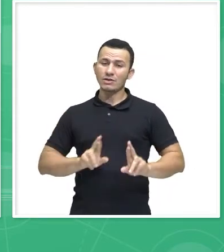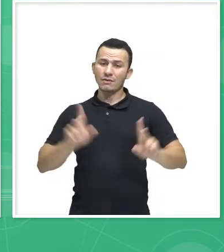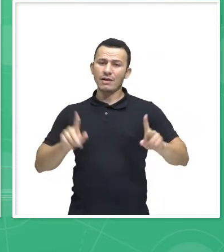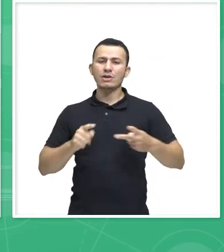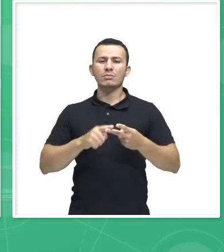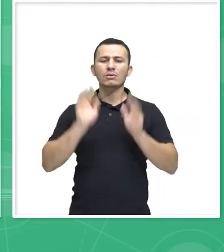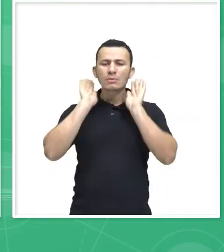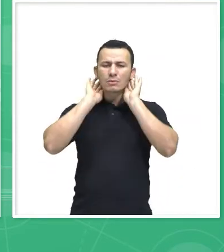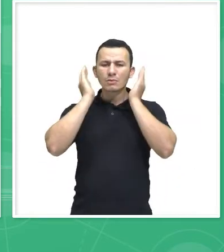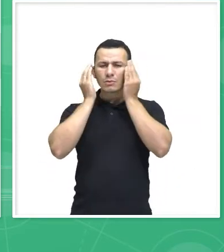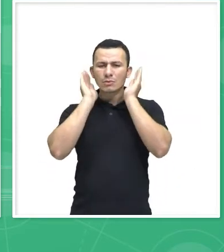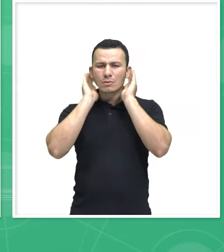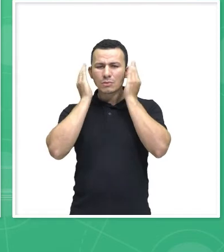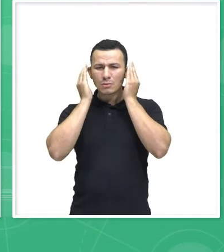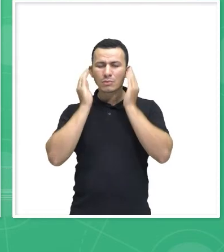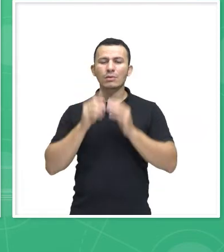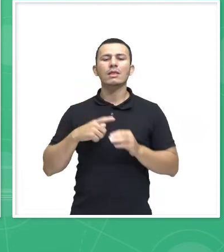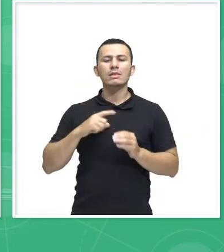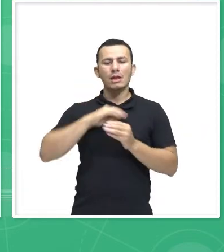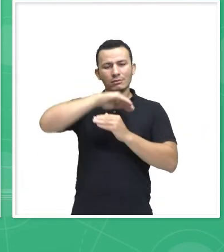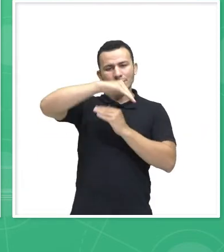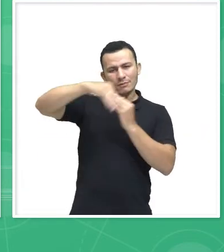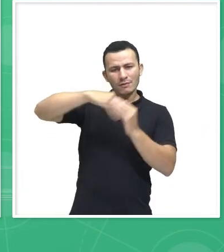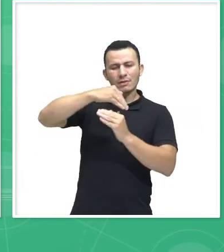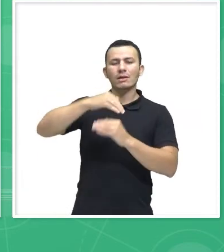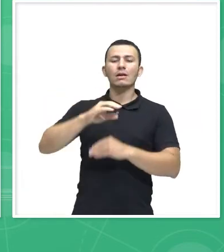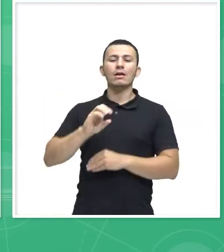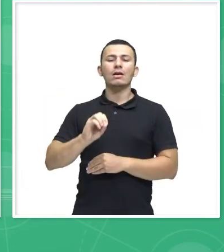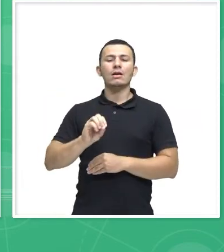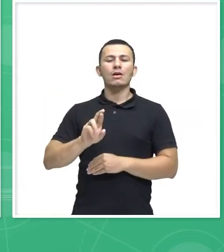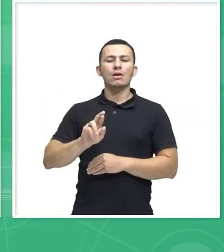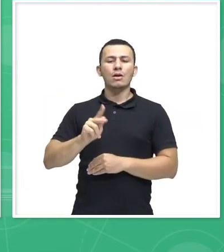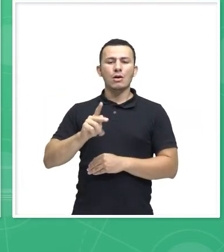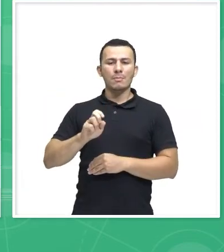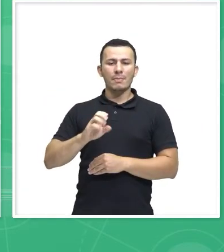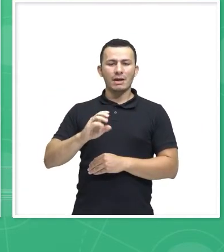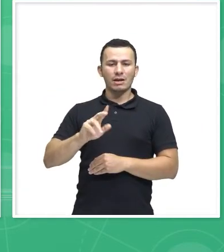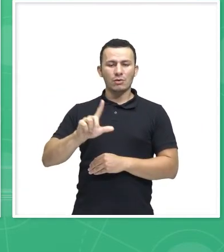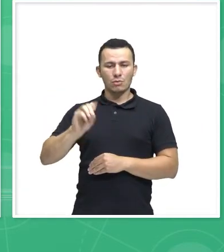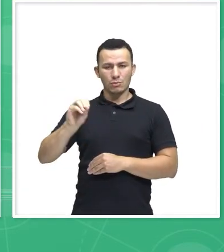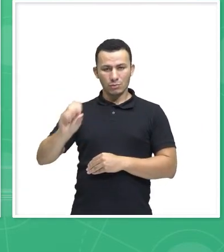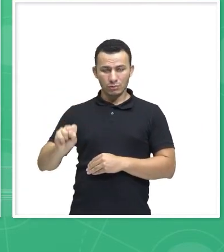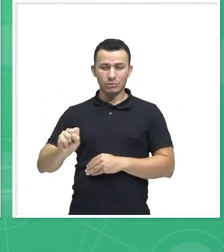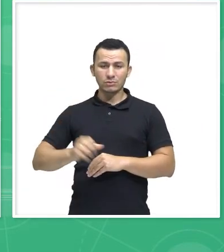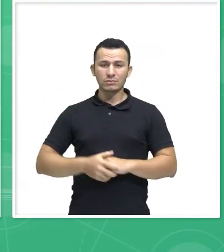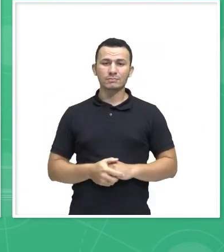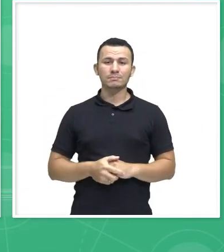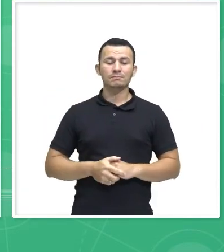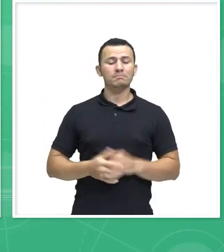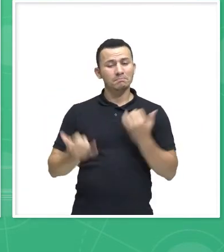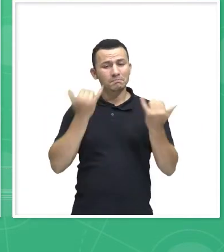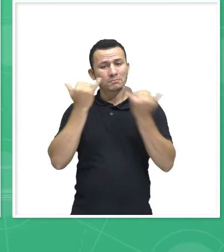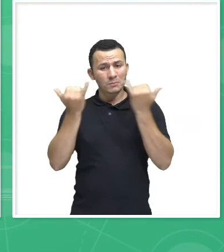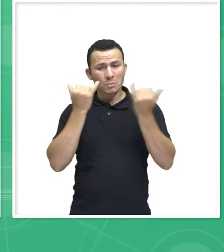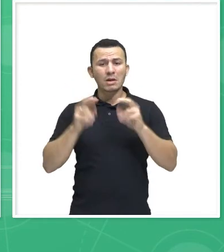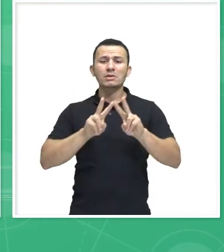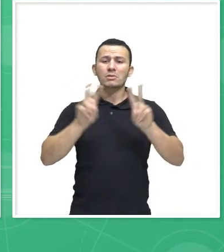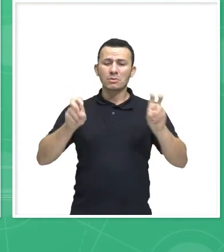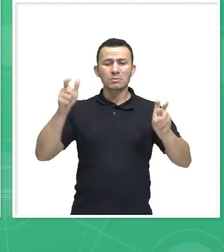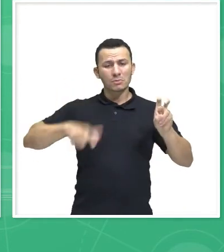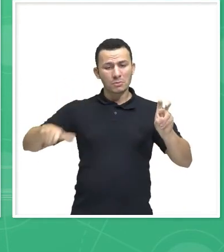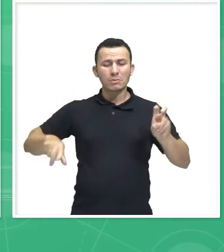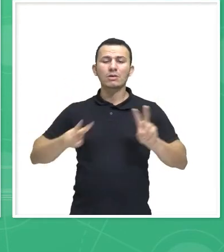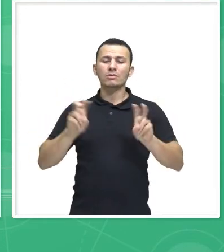terem as brancas e as cobertas por opérculo certo então mais informações aí sobre os peixes